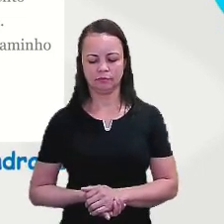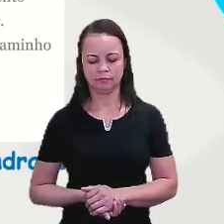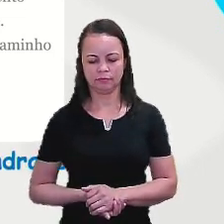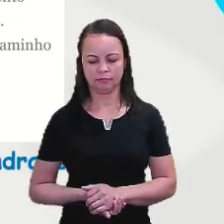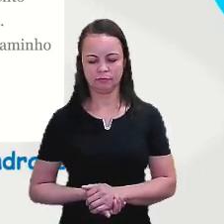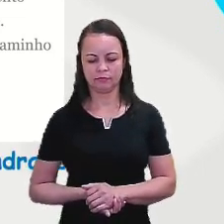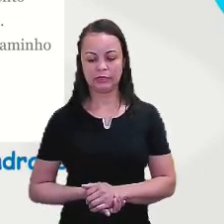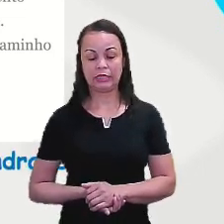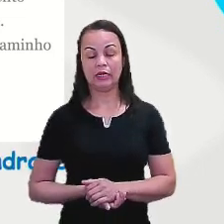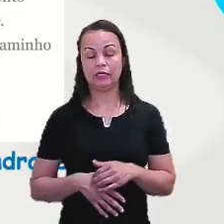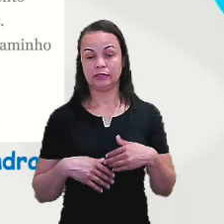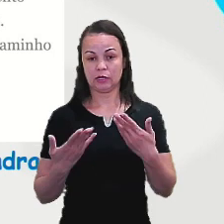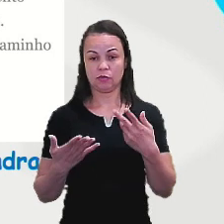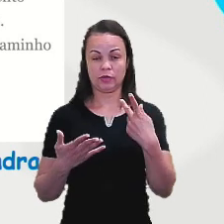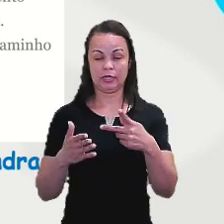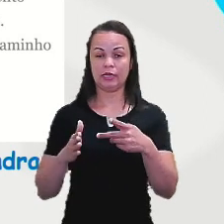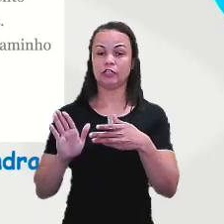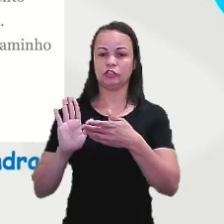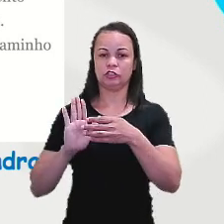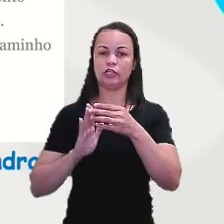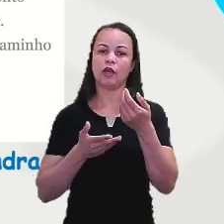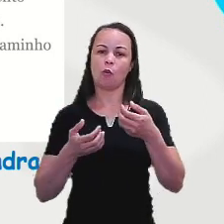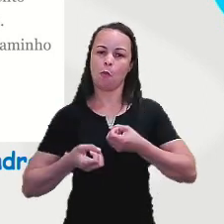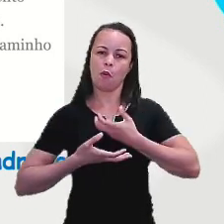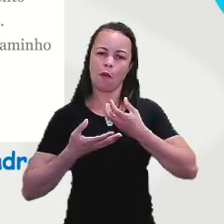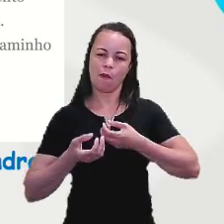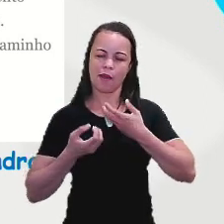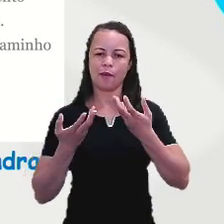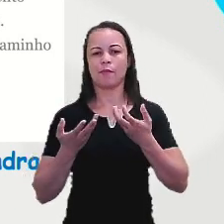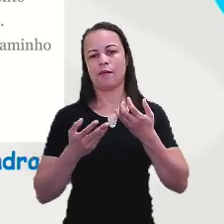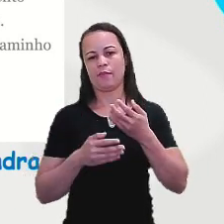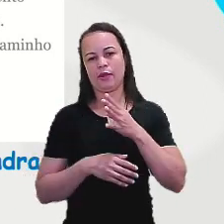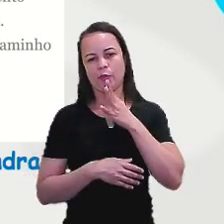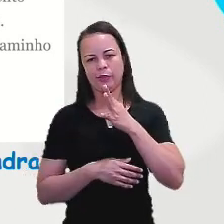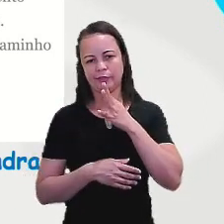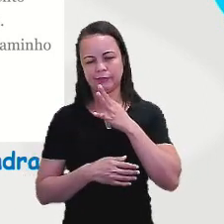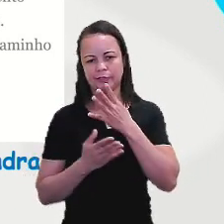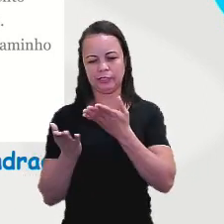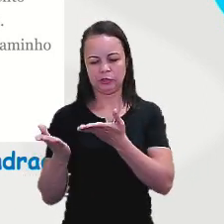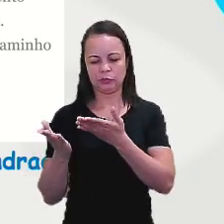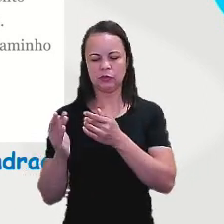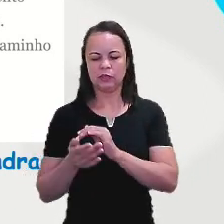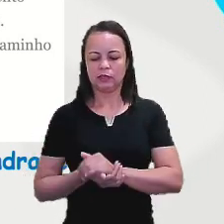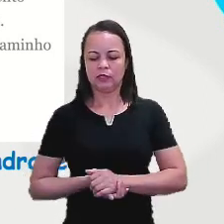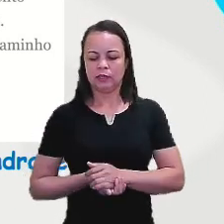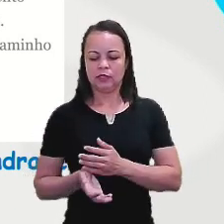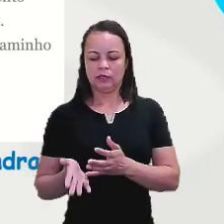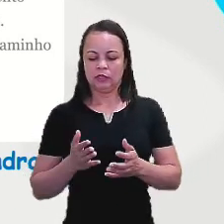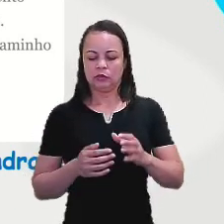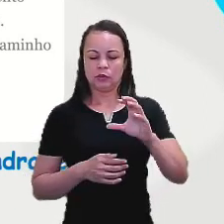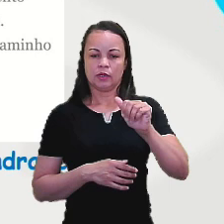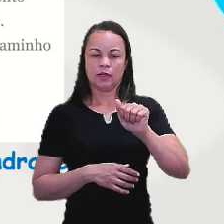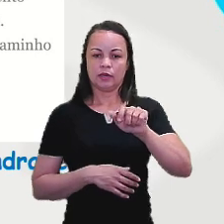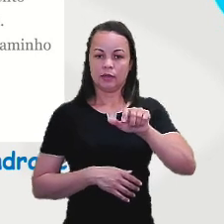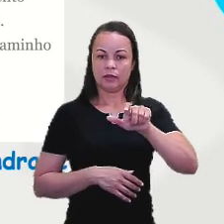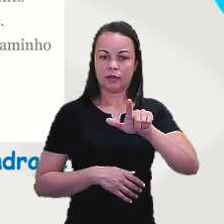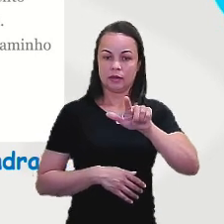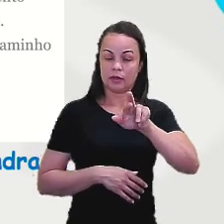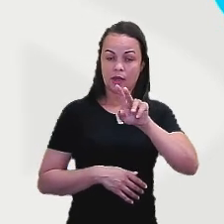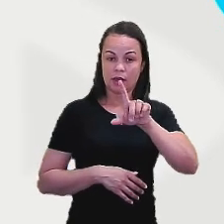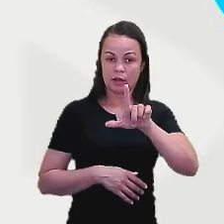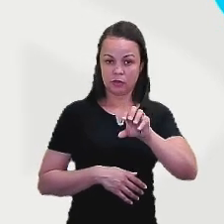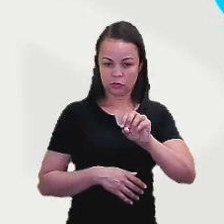Então, um poema aqui bastante conhecido de Carlos Drummond de Andrade, e percebemos aí a intertextualidade, né, entre o quadrinho e o poema.